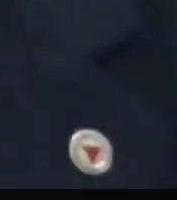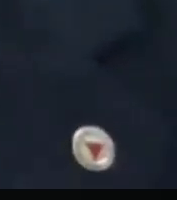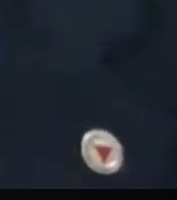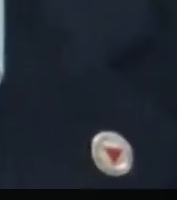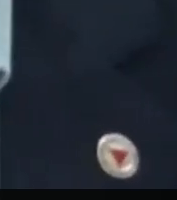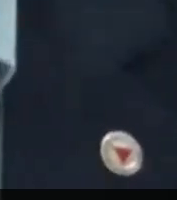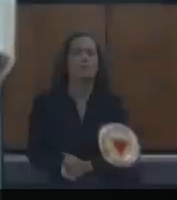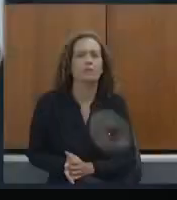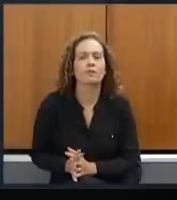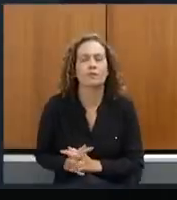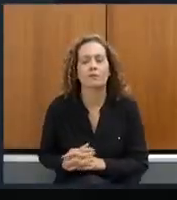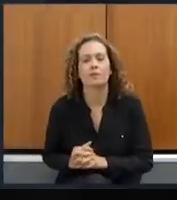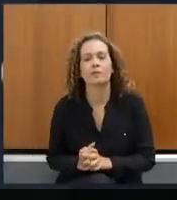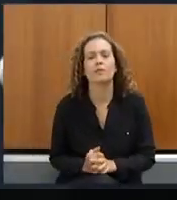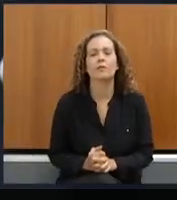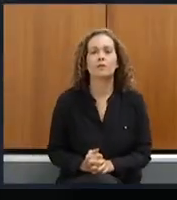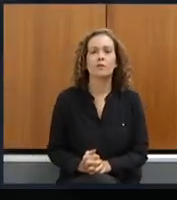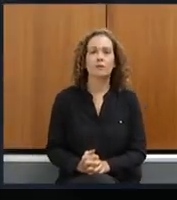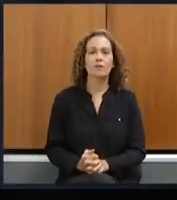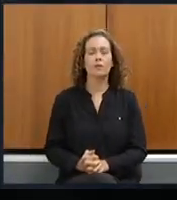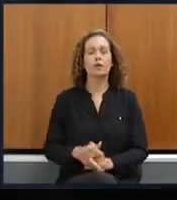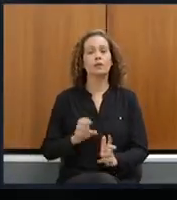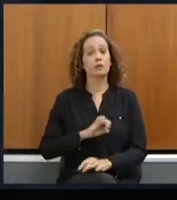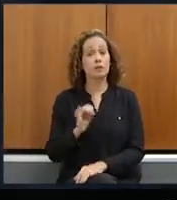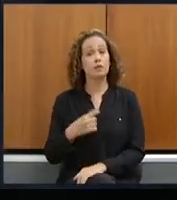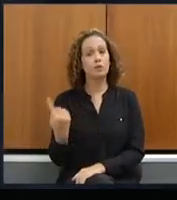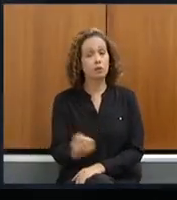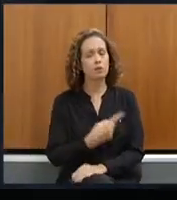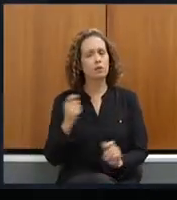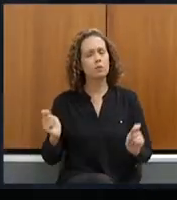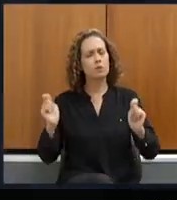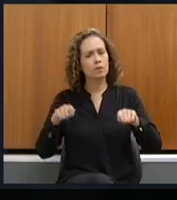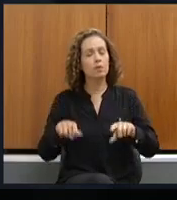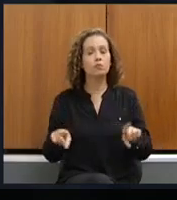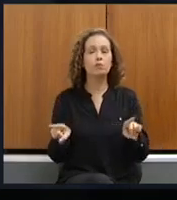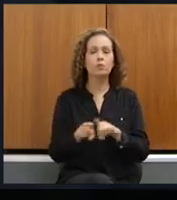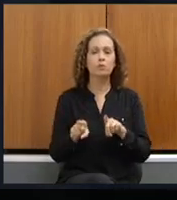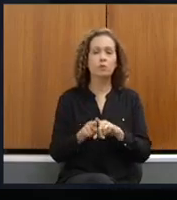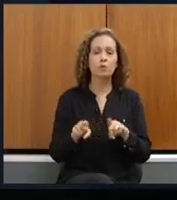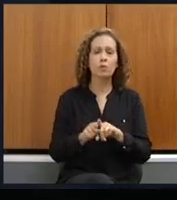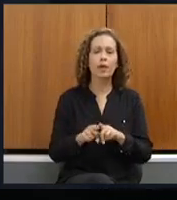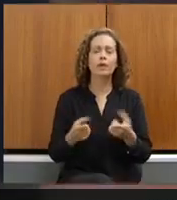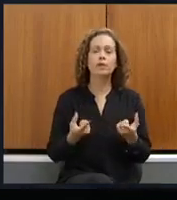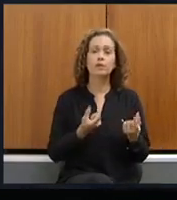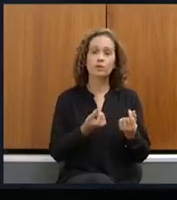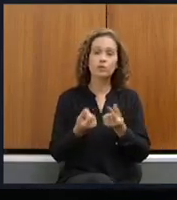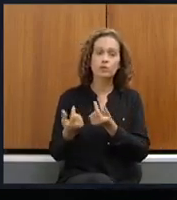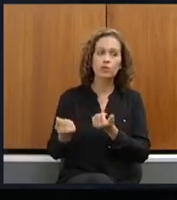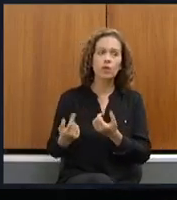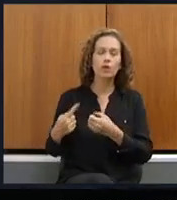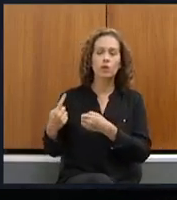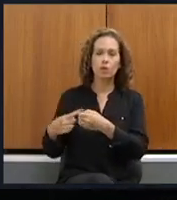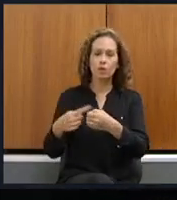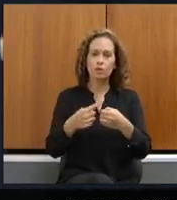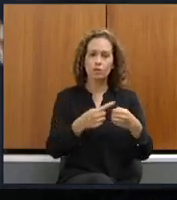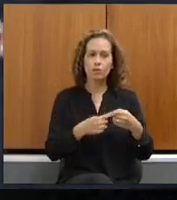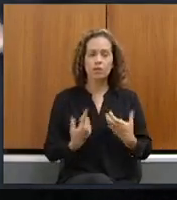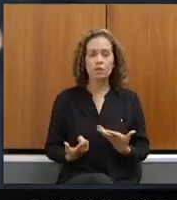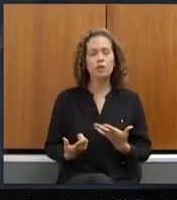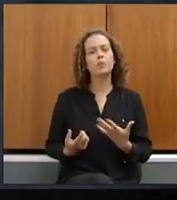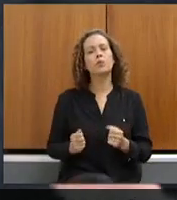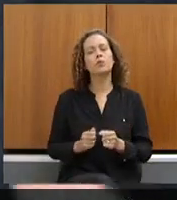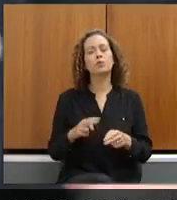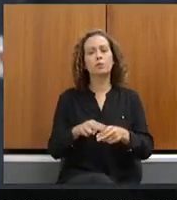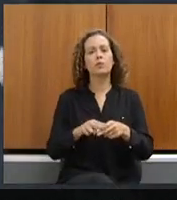nesse momento né E se a gente pode também fazer destinação de dinheiro aos municípios para comprar a